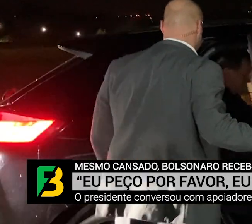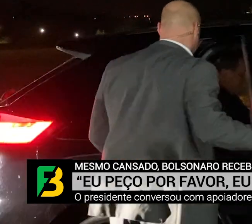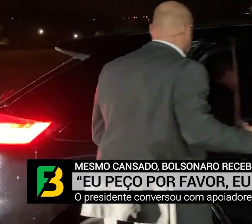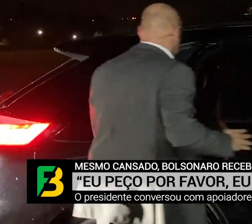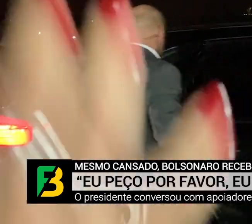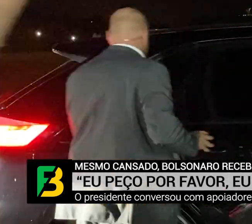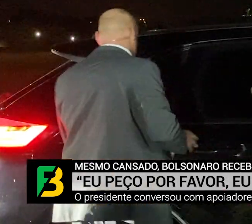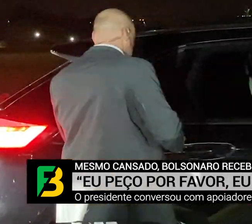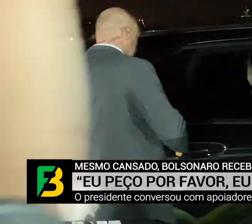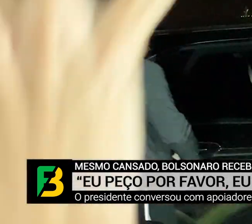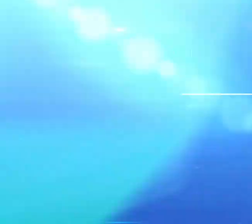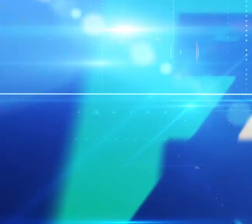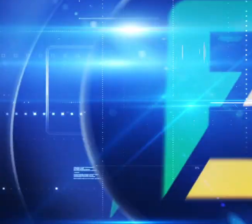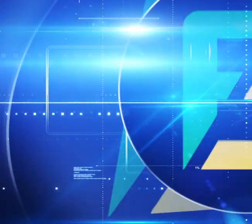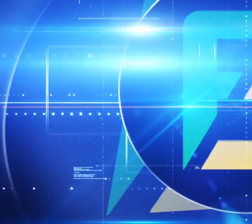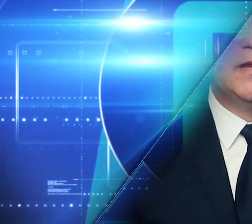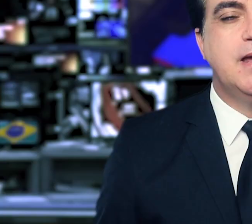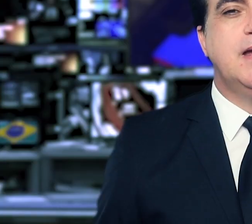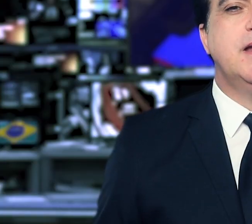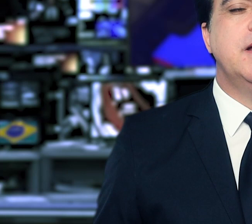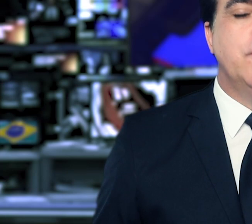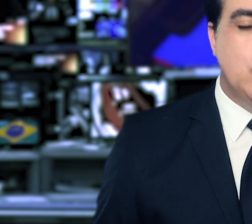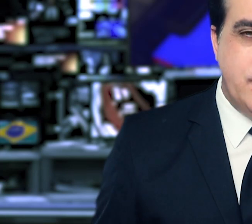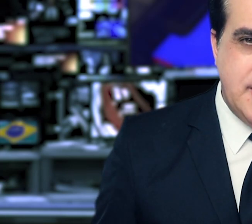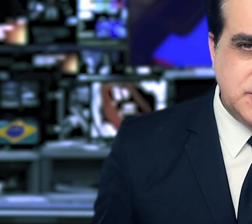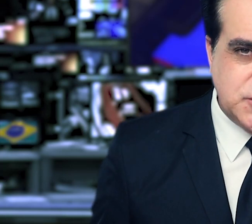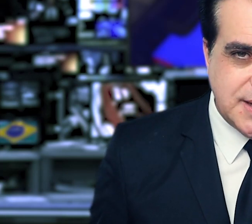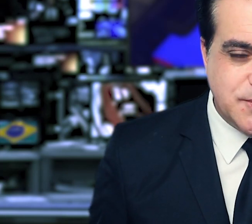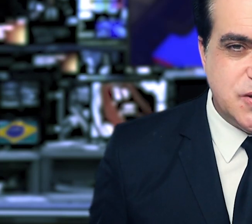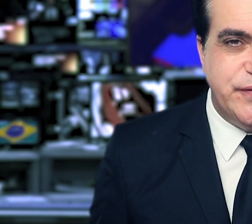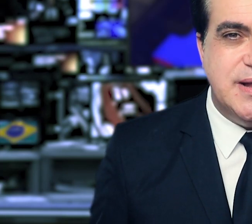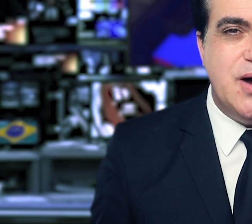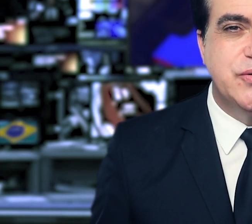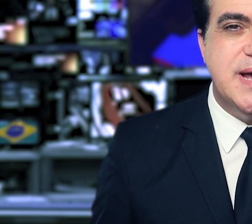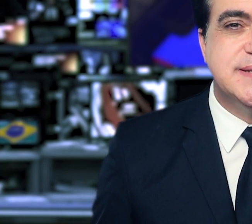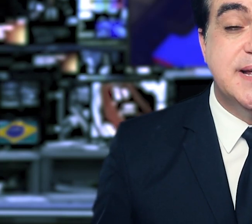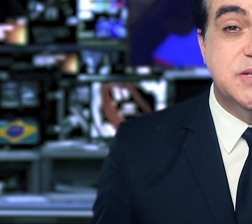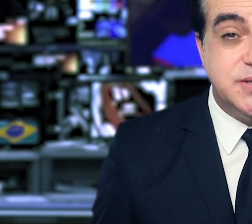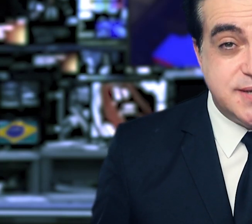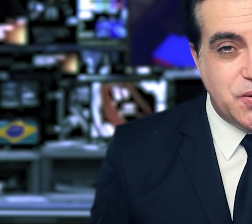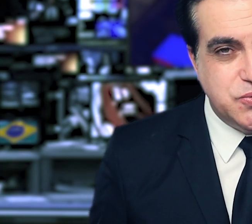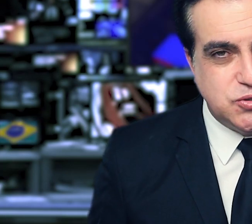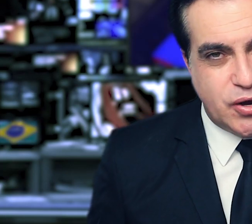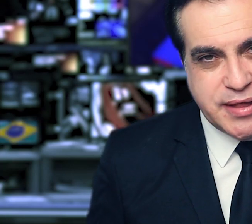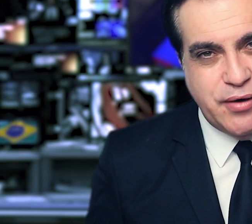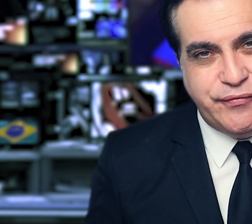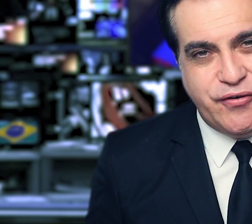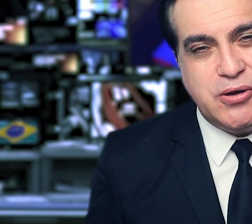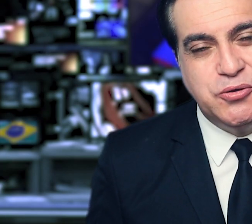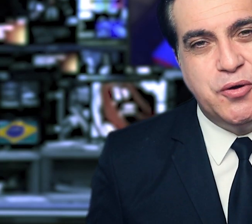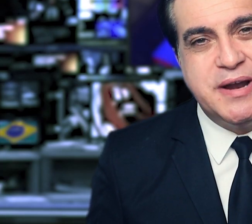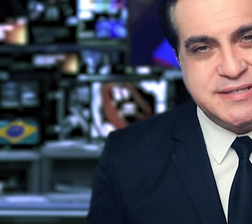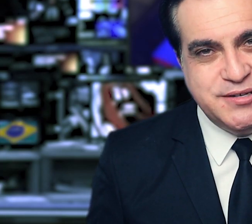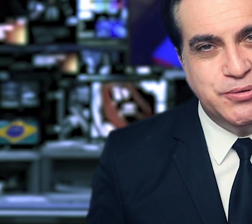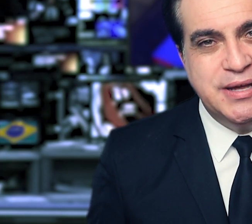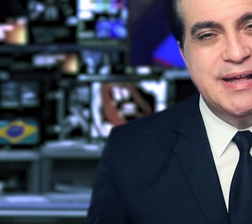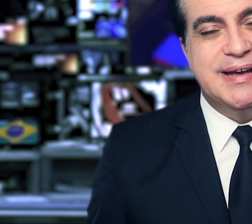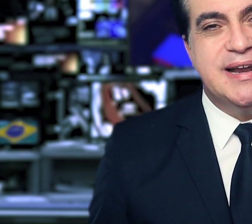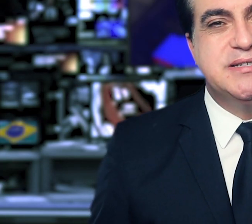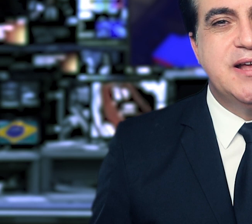Muito obrigado. Obrigada, hein? Muito bem, chegamos ao final desta edição do Jornal Foco do